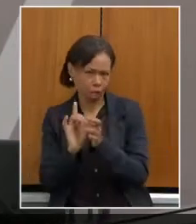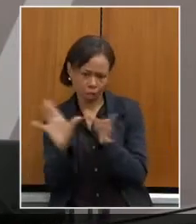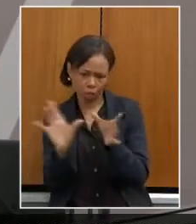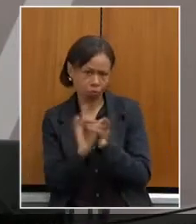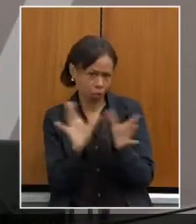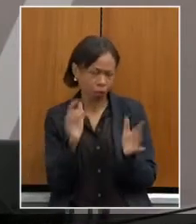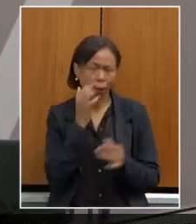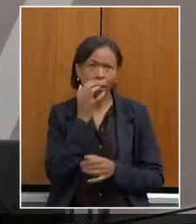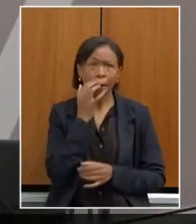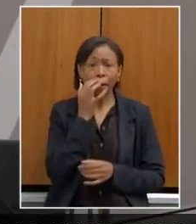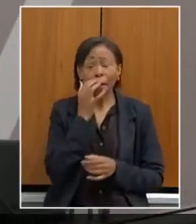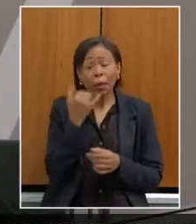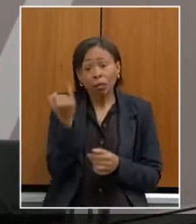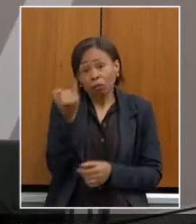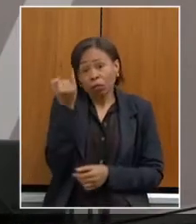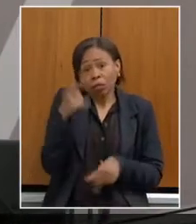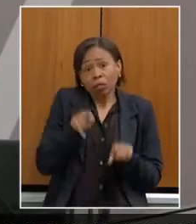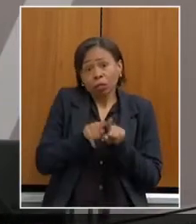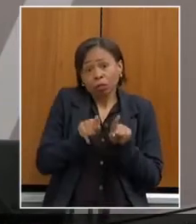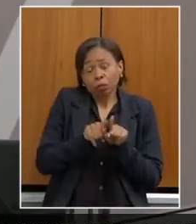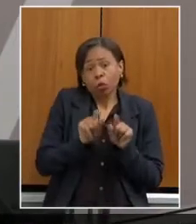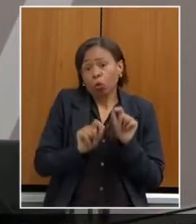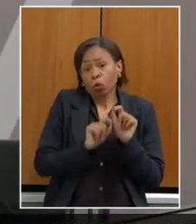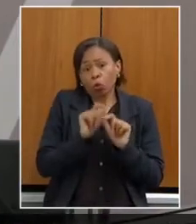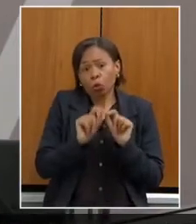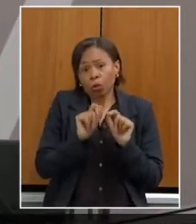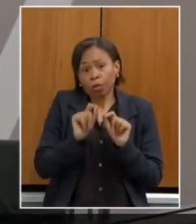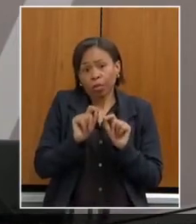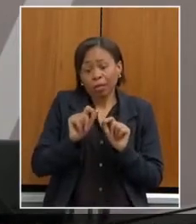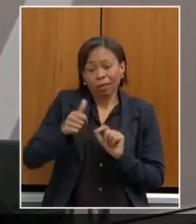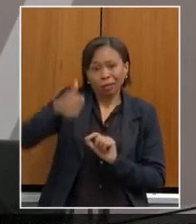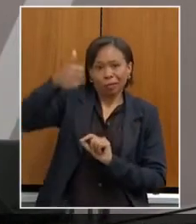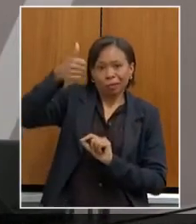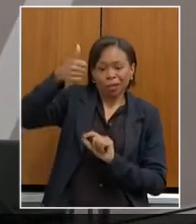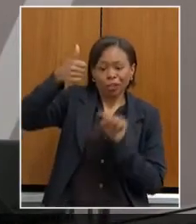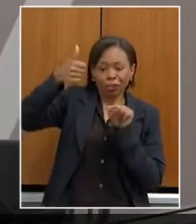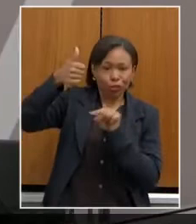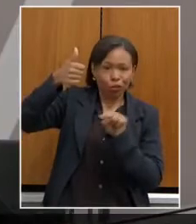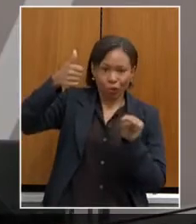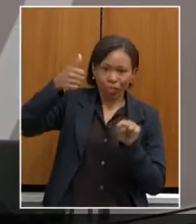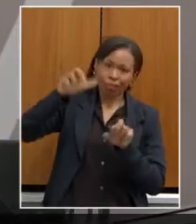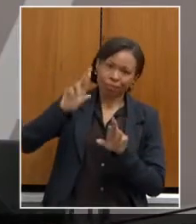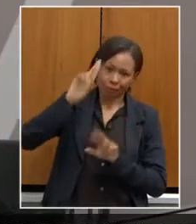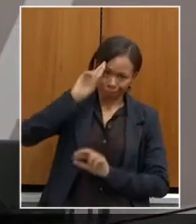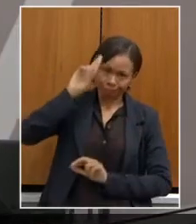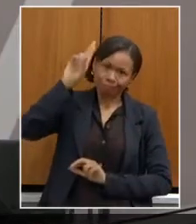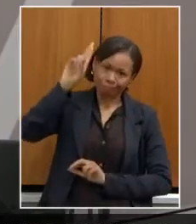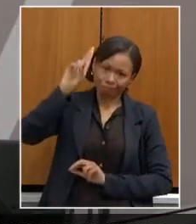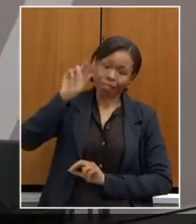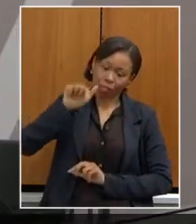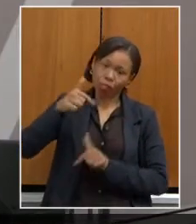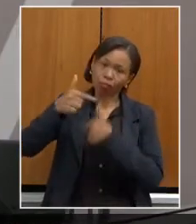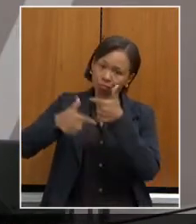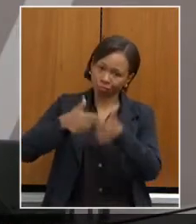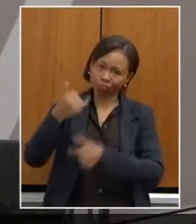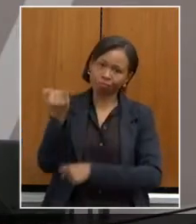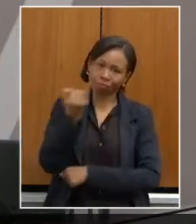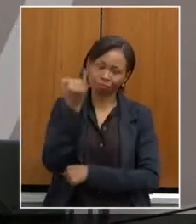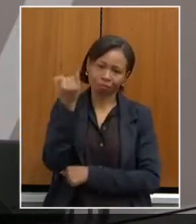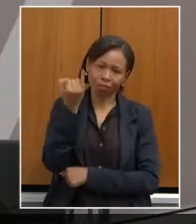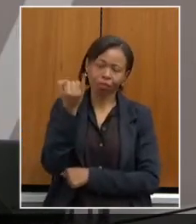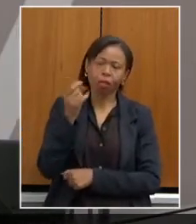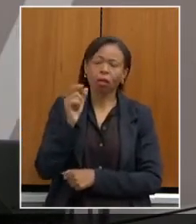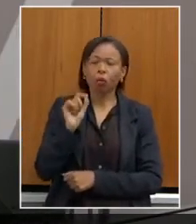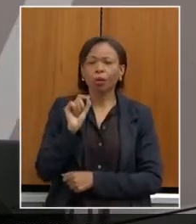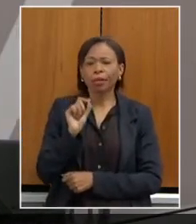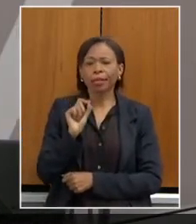cima para baixo também e aí o seu trabalho pode ser importante pode não é muito importante nesse sentido sobre classes a gente tem